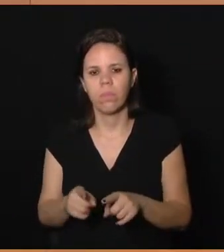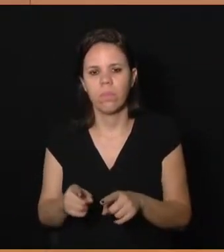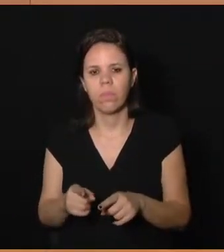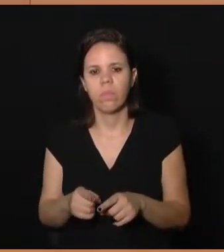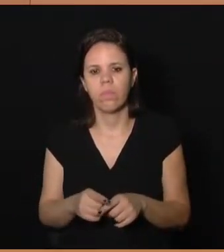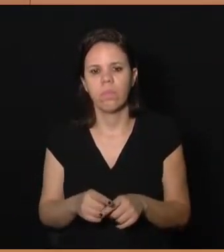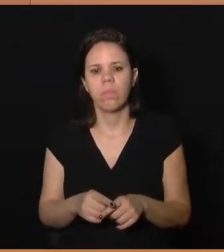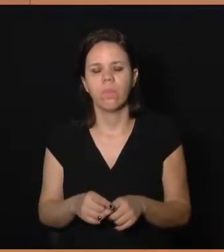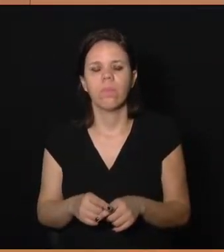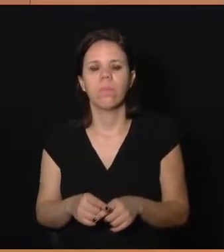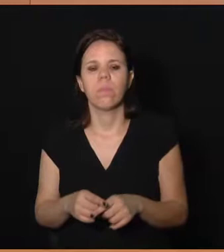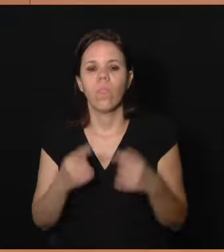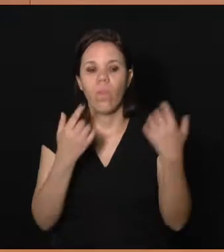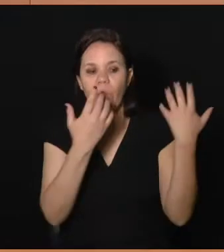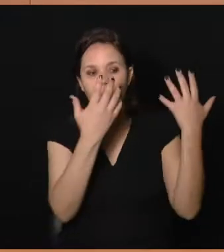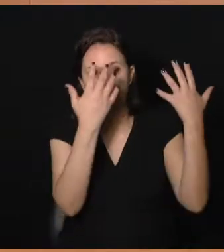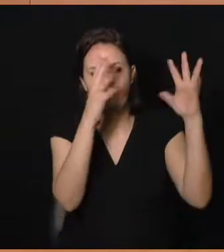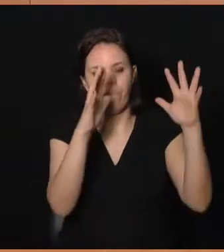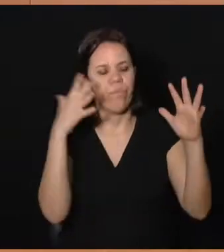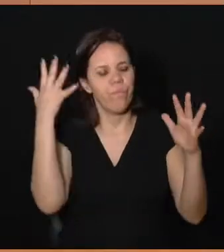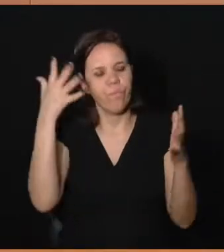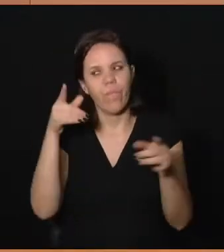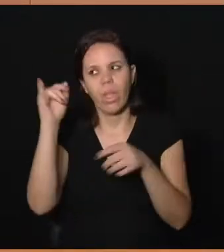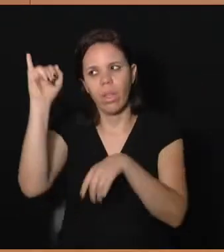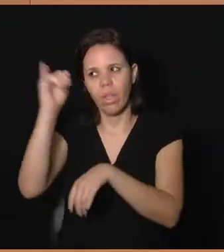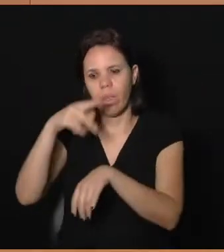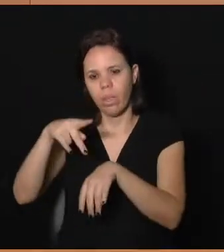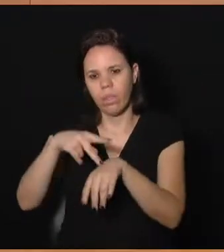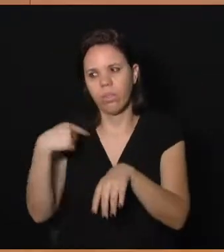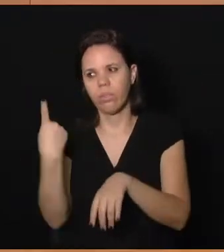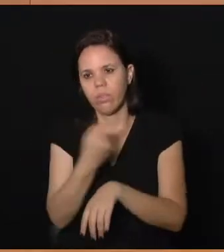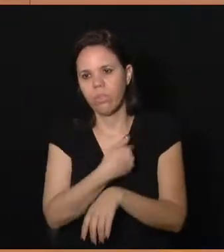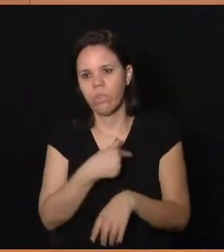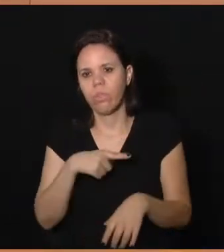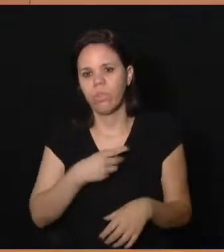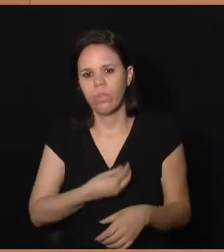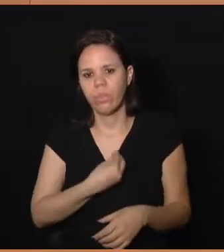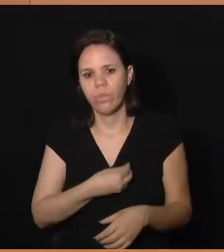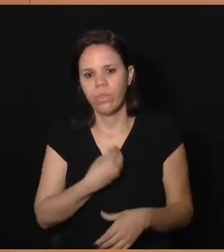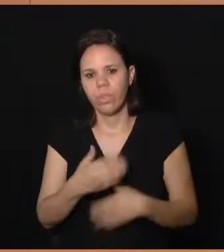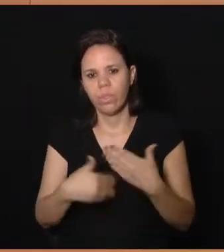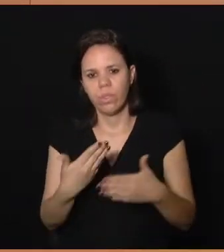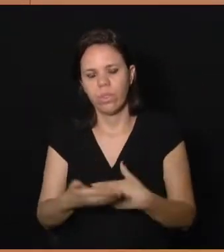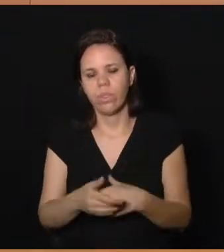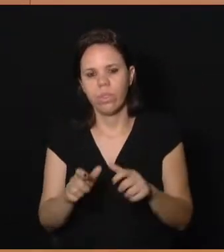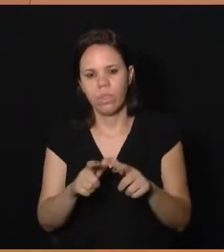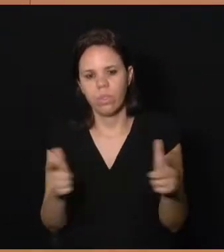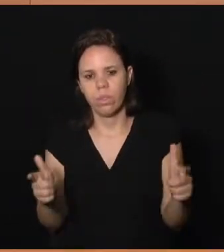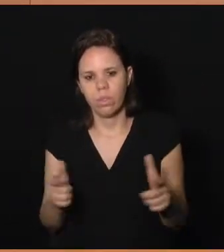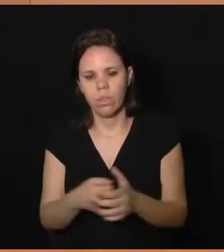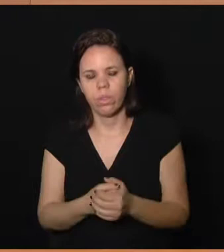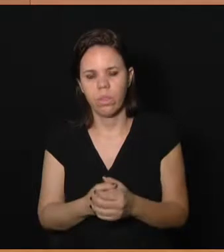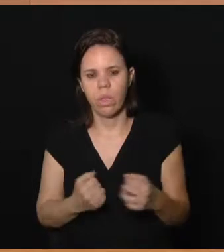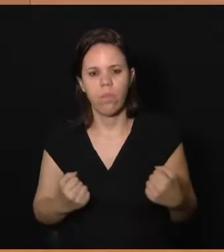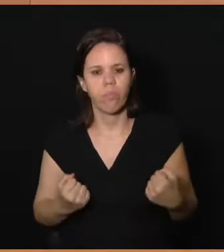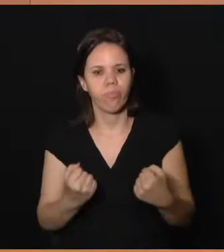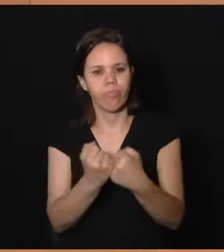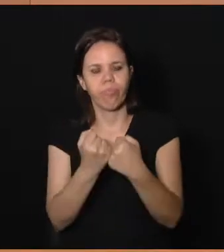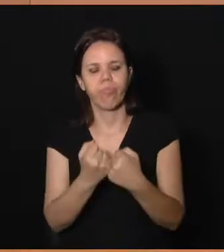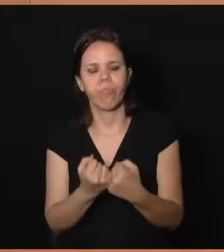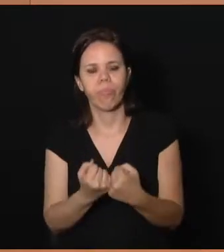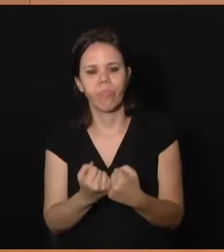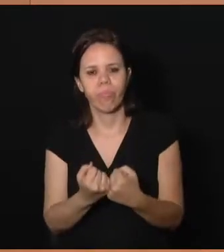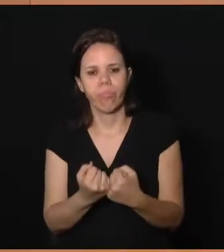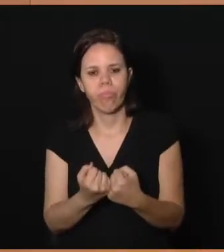internacionais, assim, para a gente é muito que vivemos isso. Nós temos o maior equipamento, Alan,